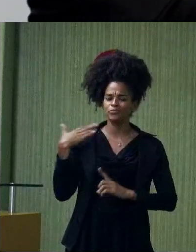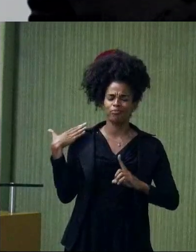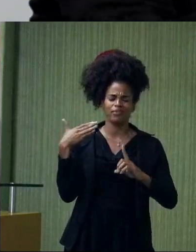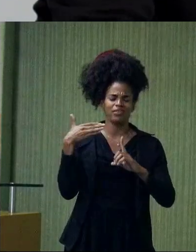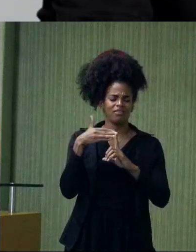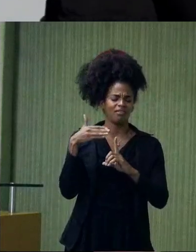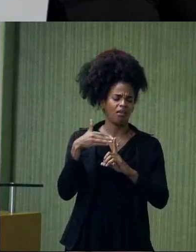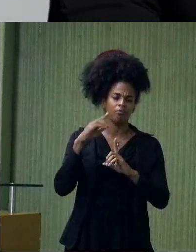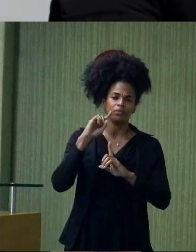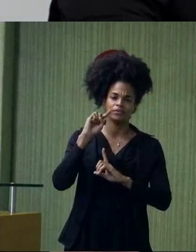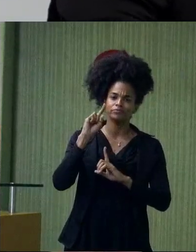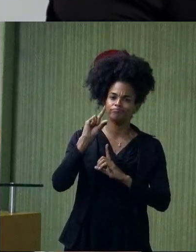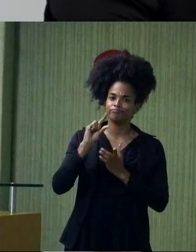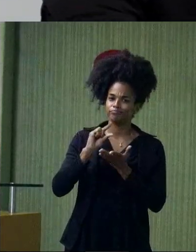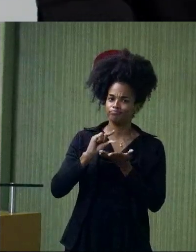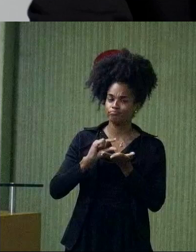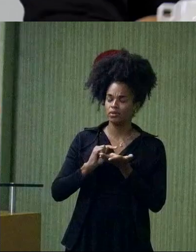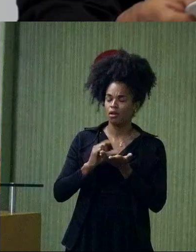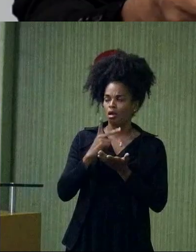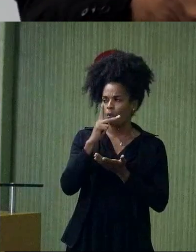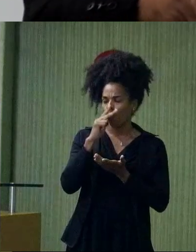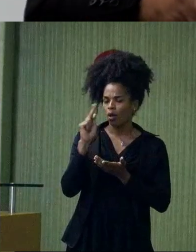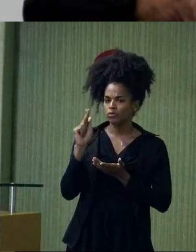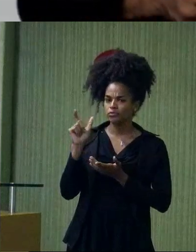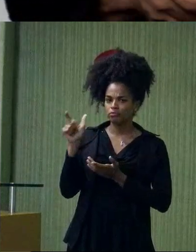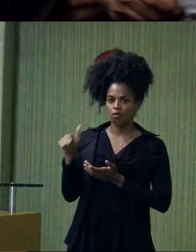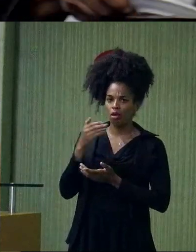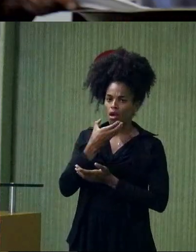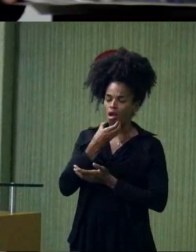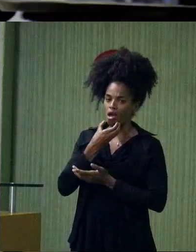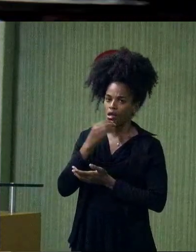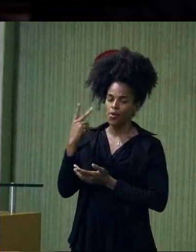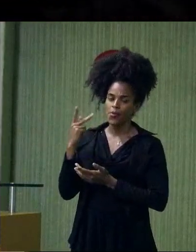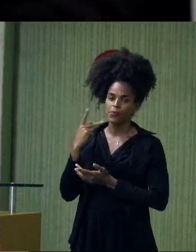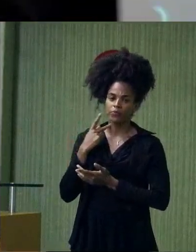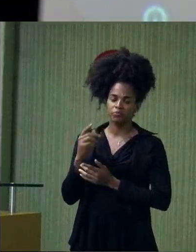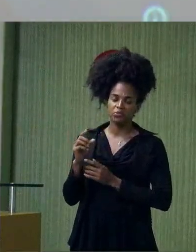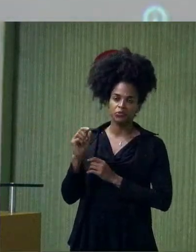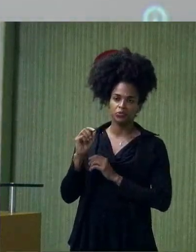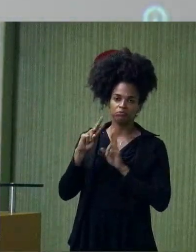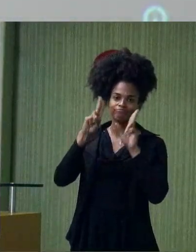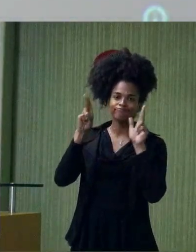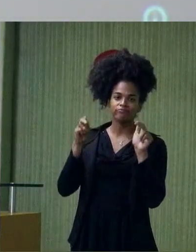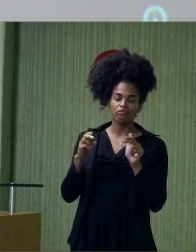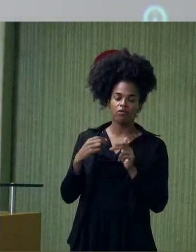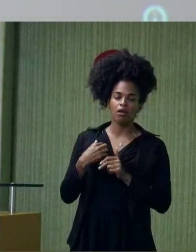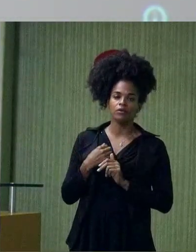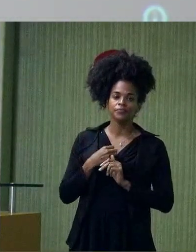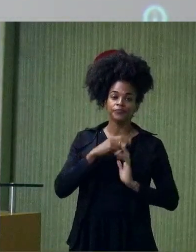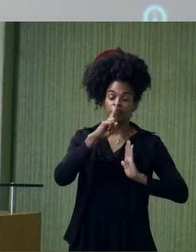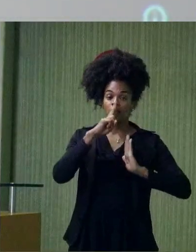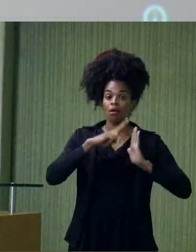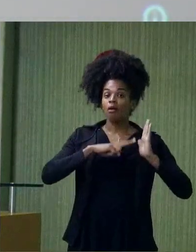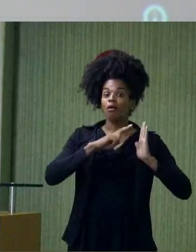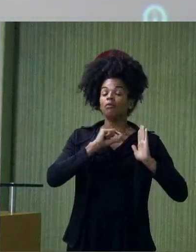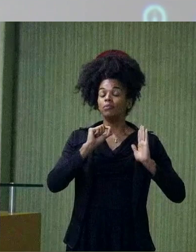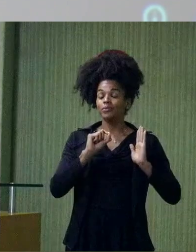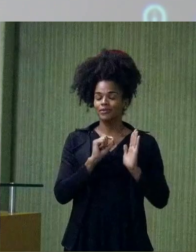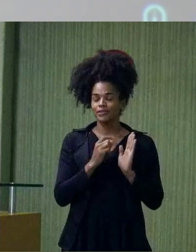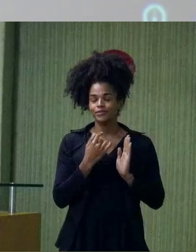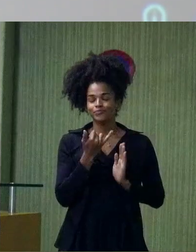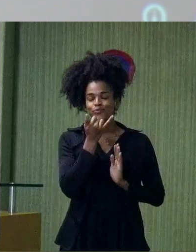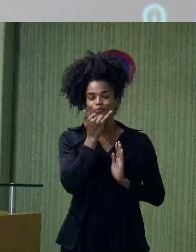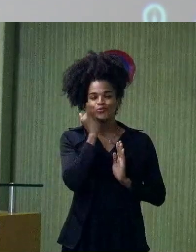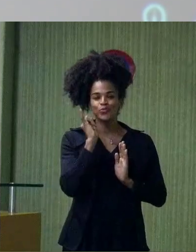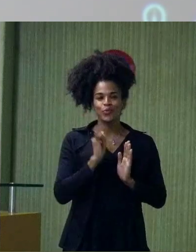falar sobre isso acho que talvez parcialmente foram cumpridas à 20 né Vamos ler aqui o currículo dos